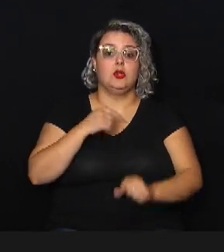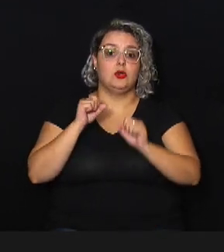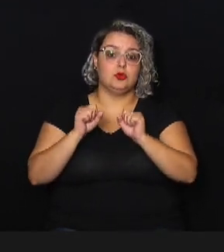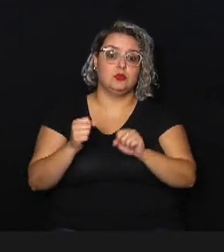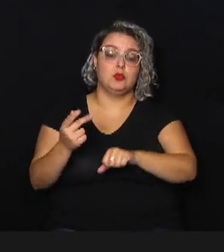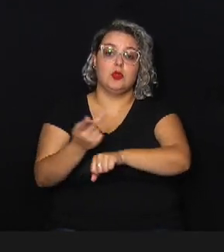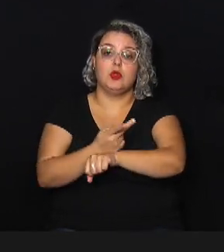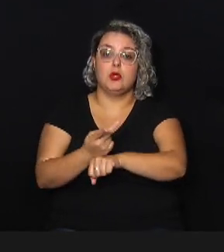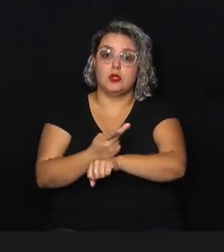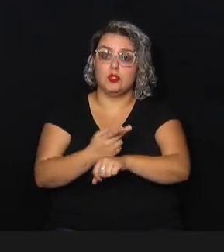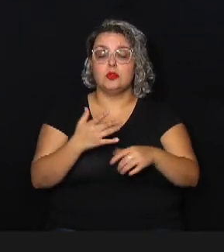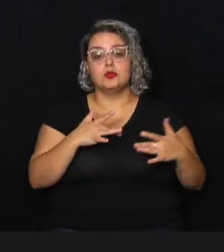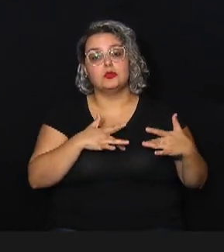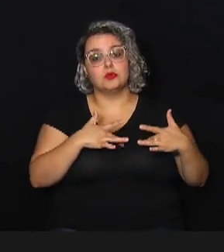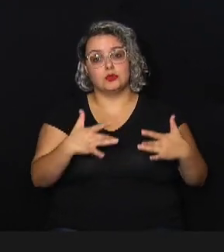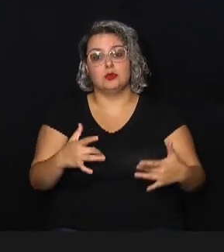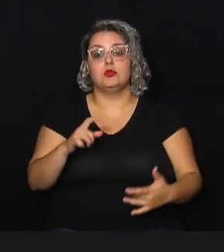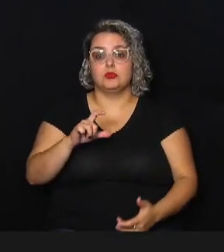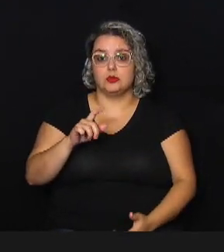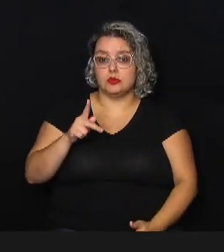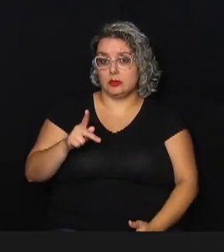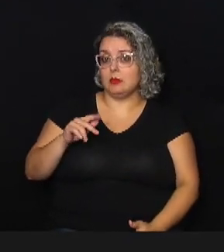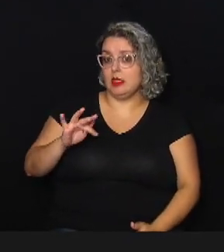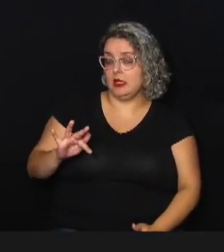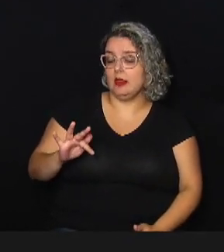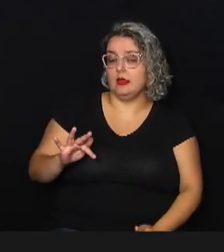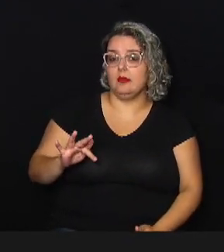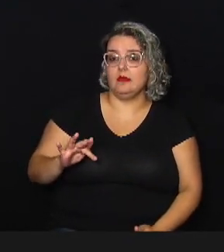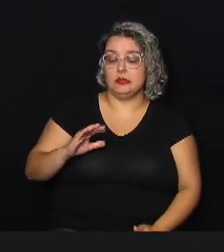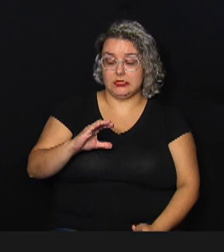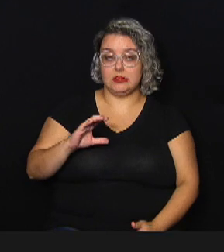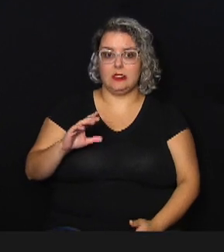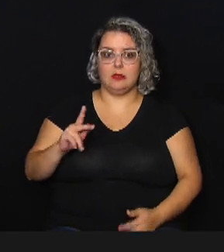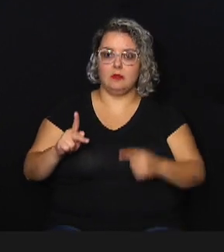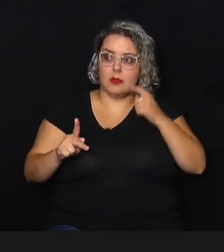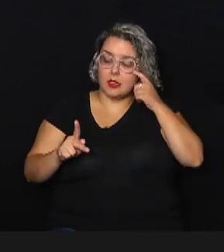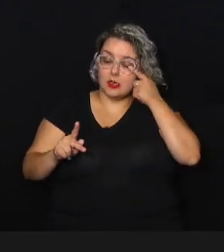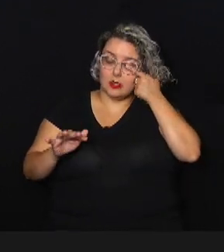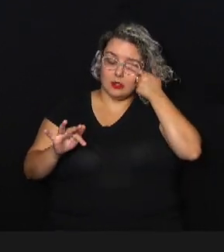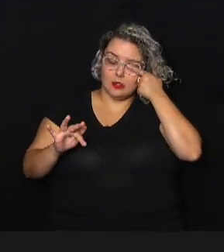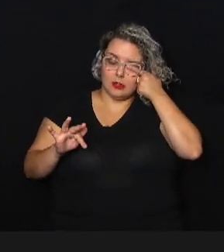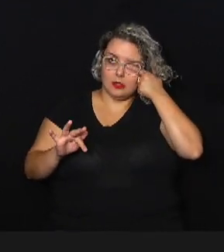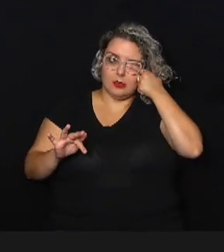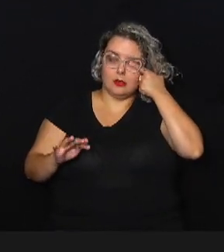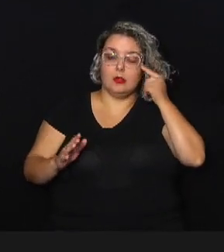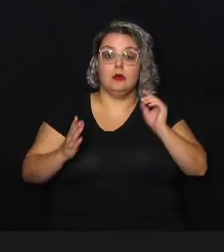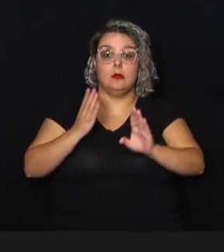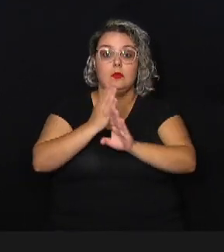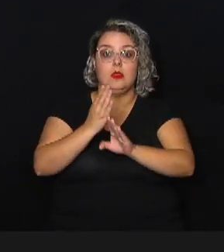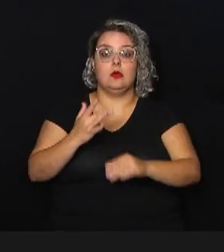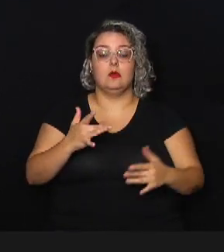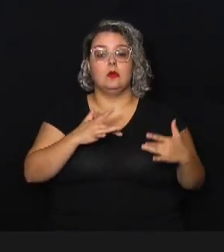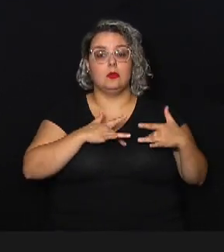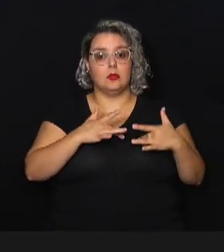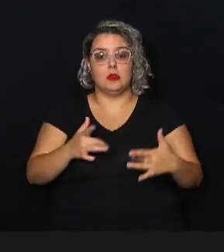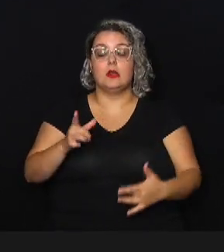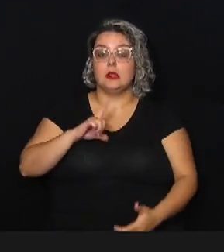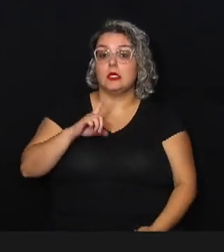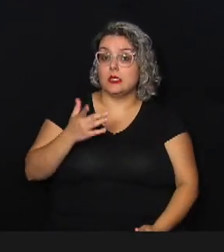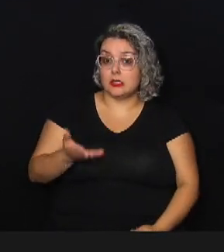esses doadores através do CPF, para ver se a gente consegue localizar, né, o doador, tá? Porque tem muito disso,